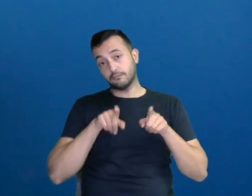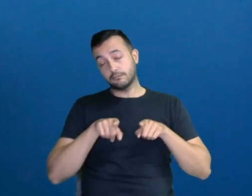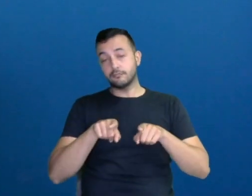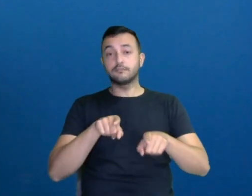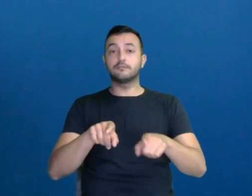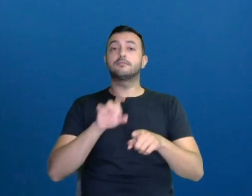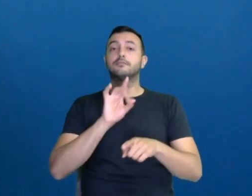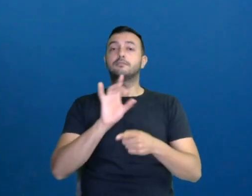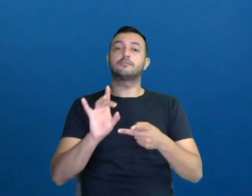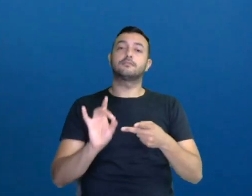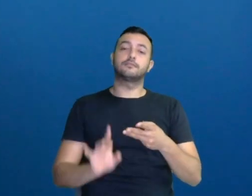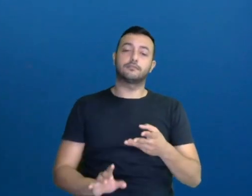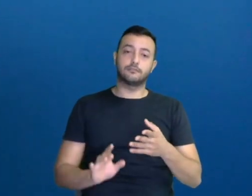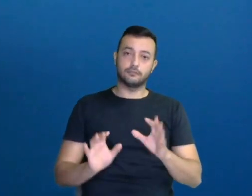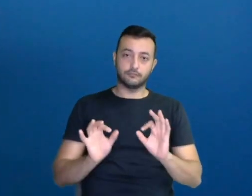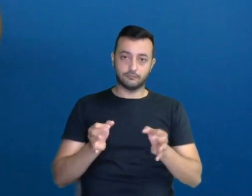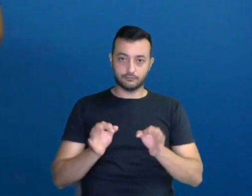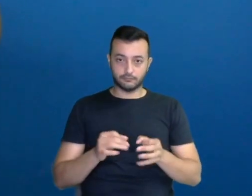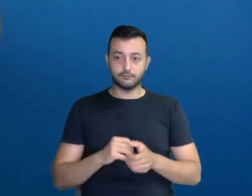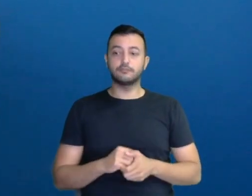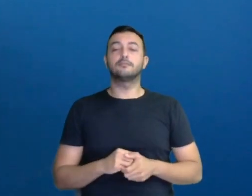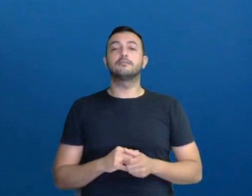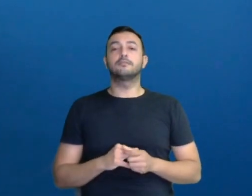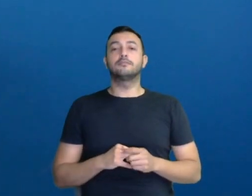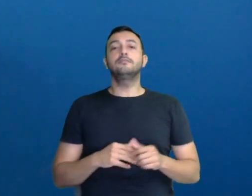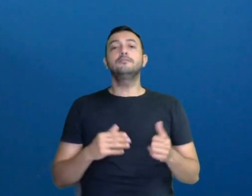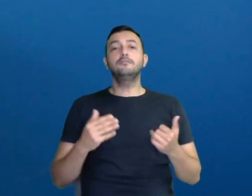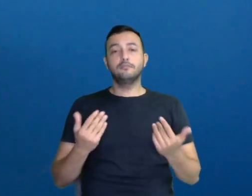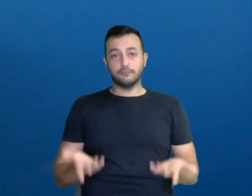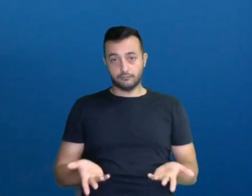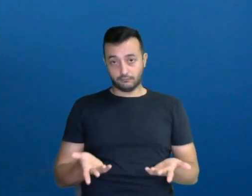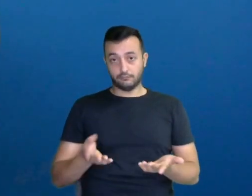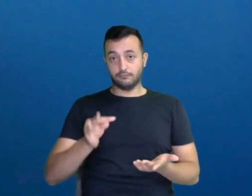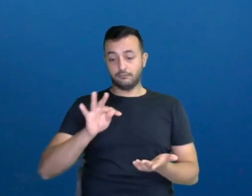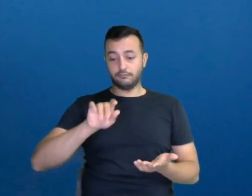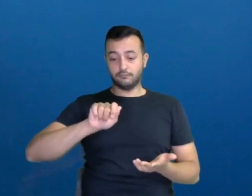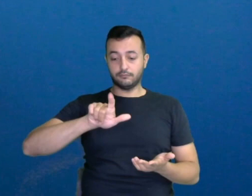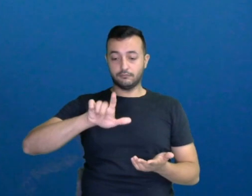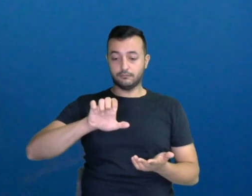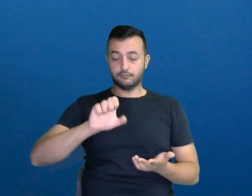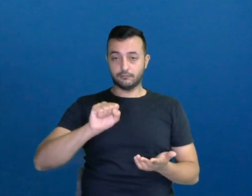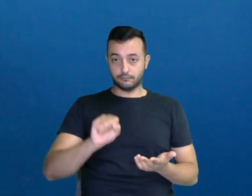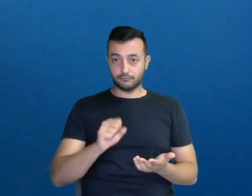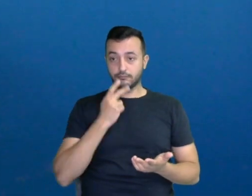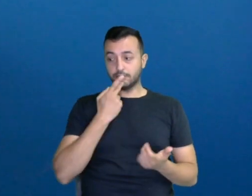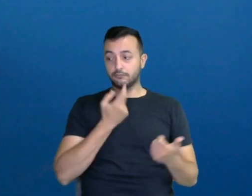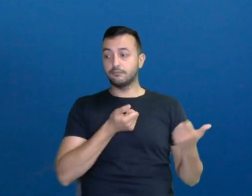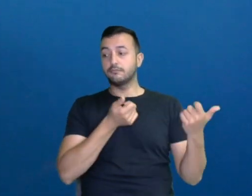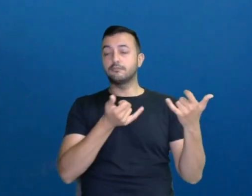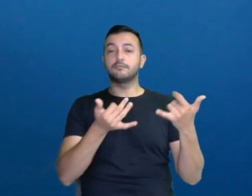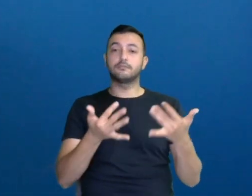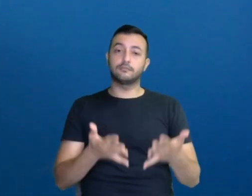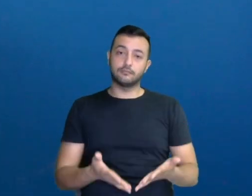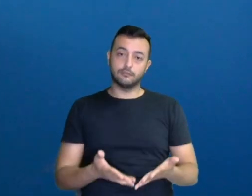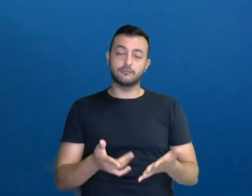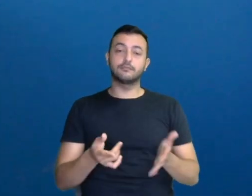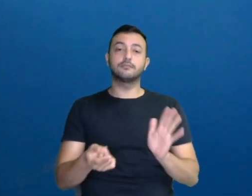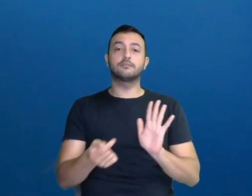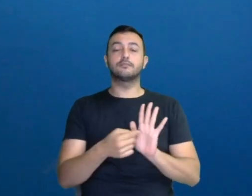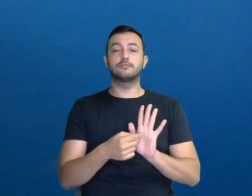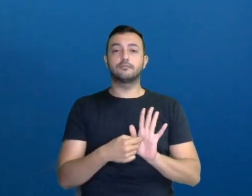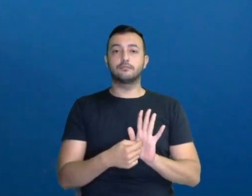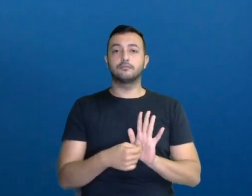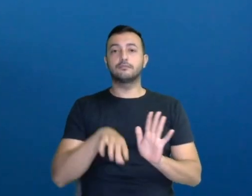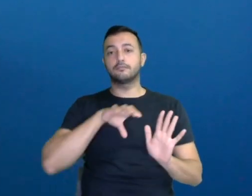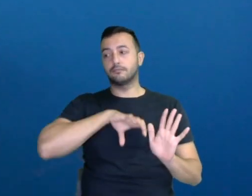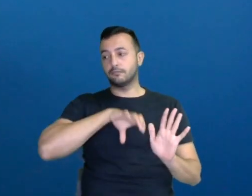em cada uma das transversais, tá bom? E aí, o Teorema de Tales fala o que está escrito